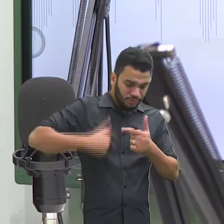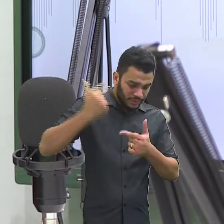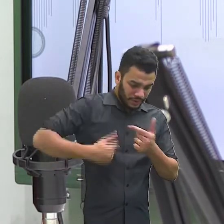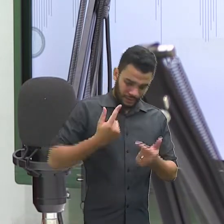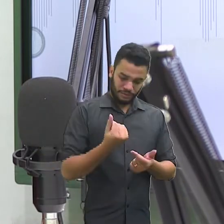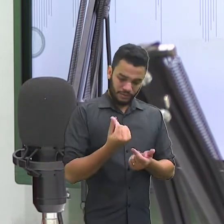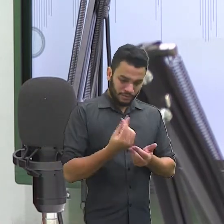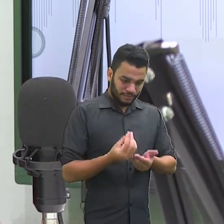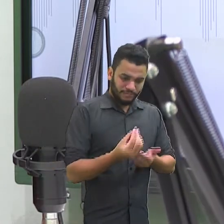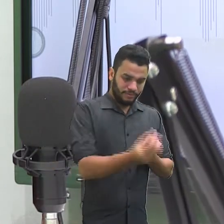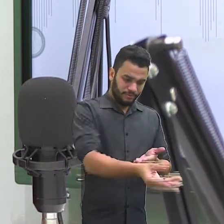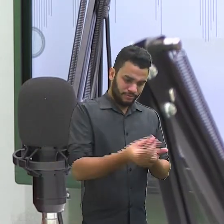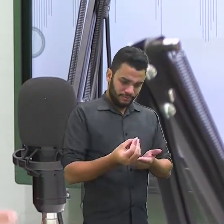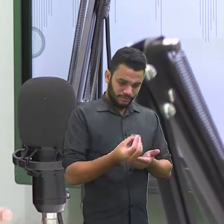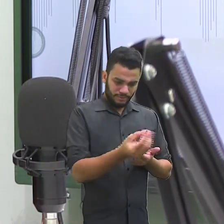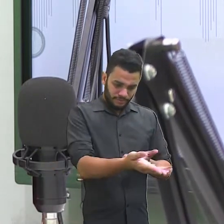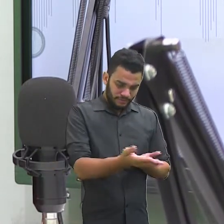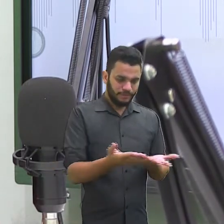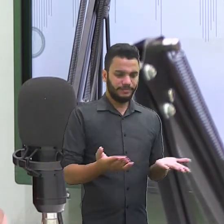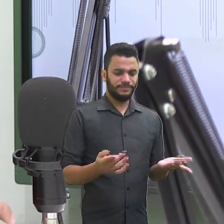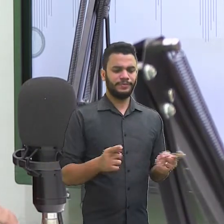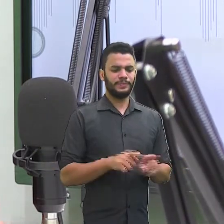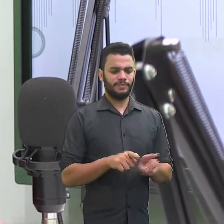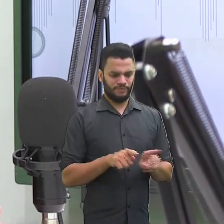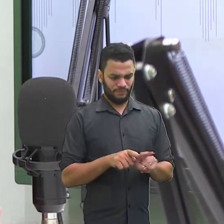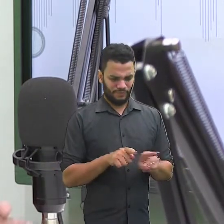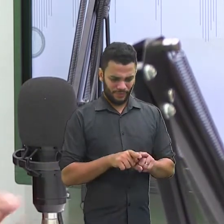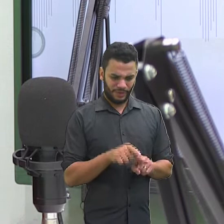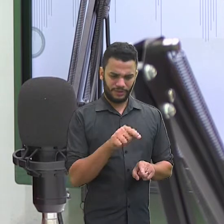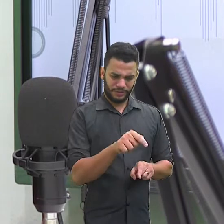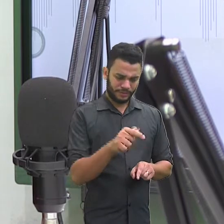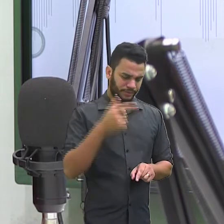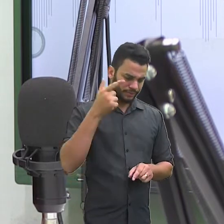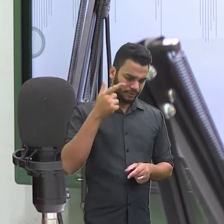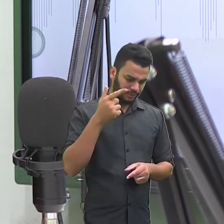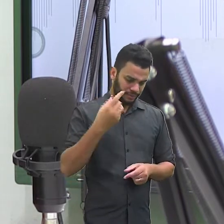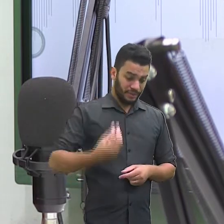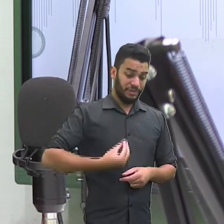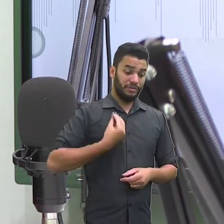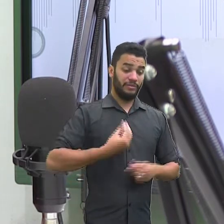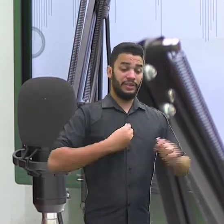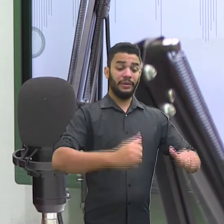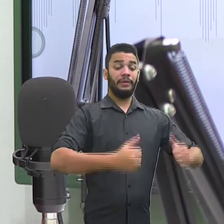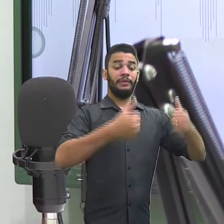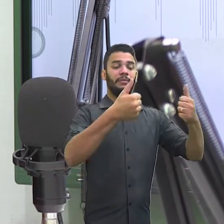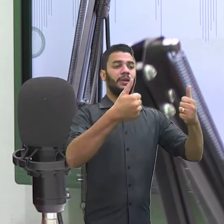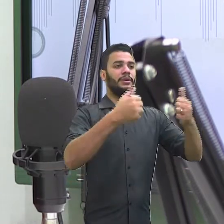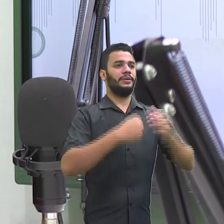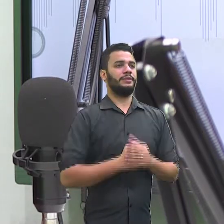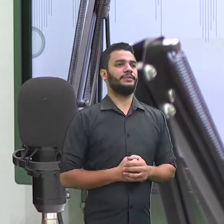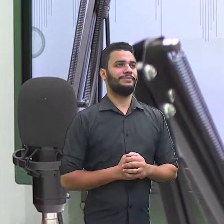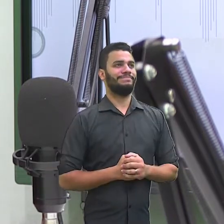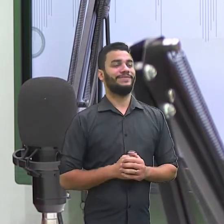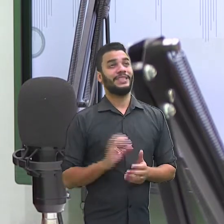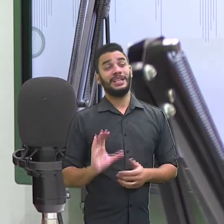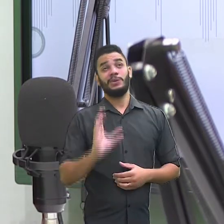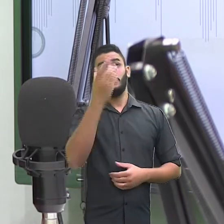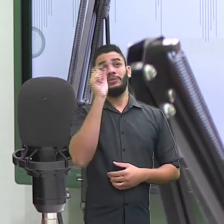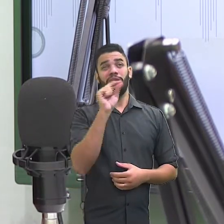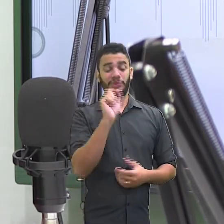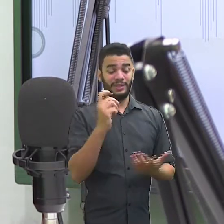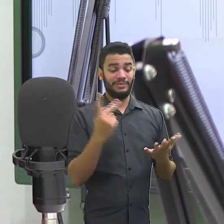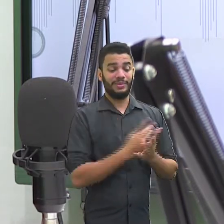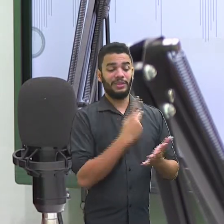ajuntar dinheiro para proporcionar uma vida mais funda para os nossos filhos. E aí estes pais laboram em erro, eles cometem o erro, porque eles estão